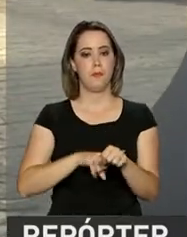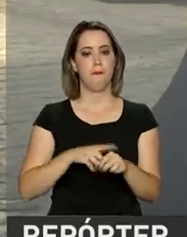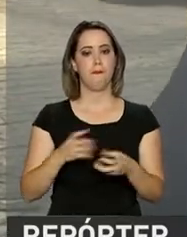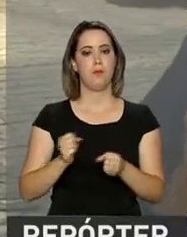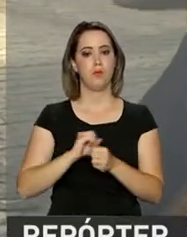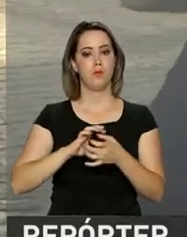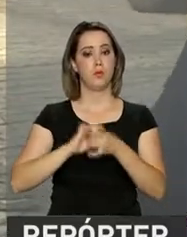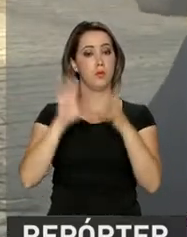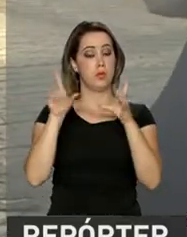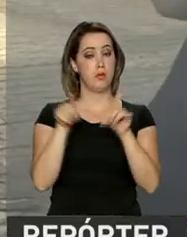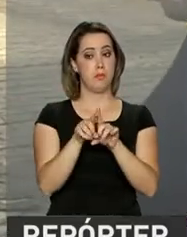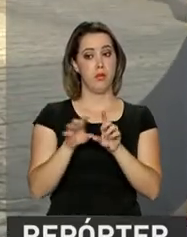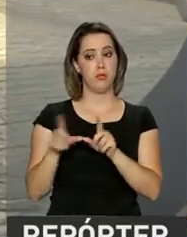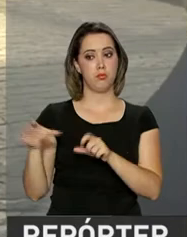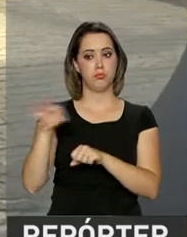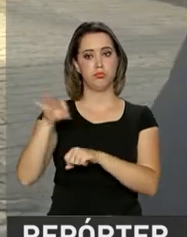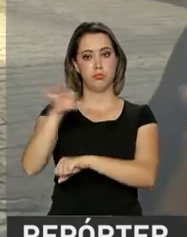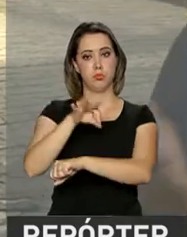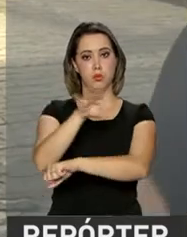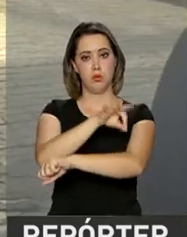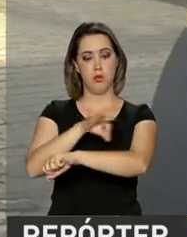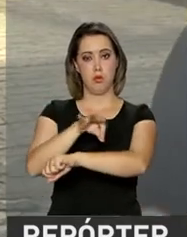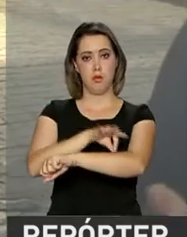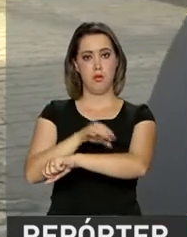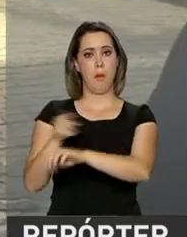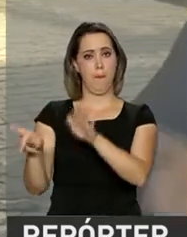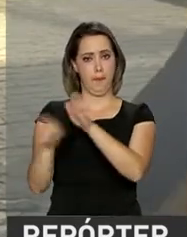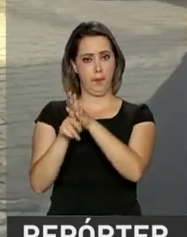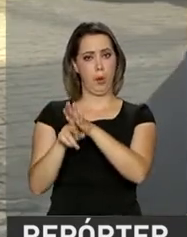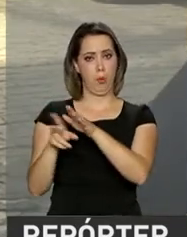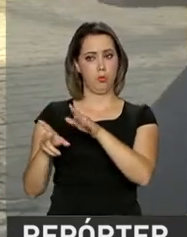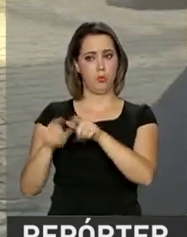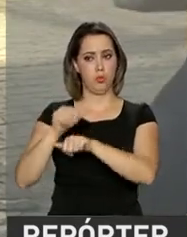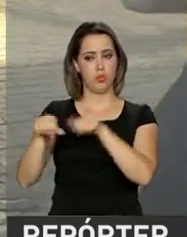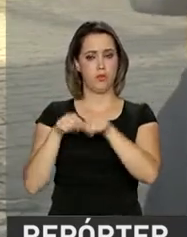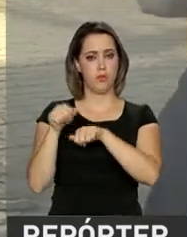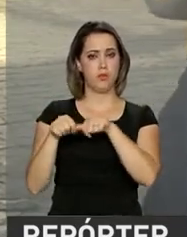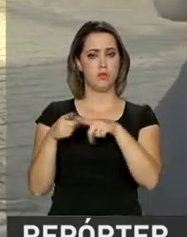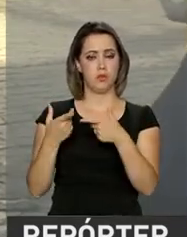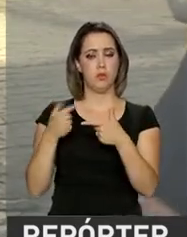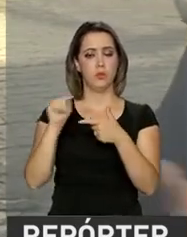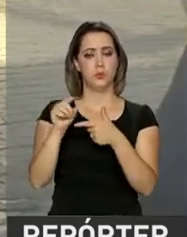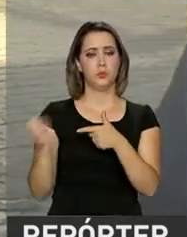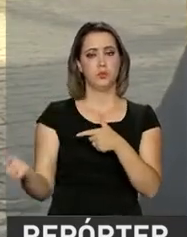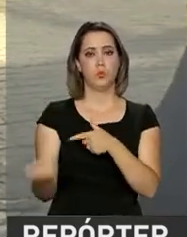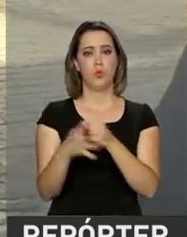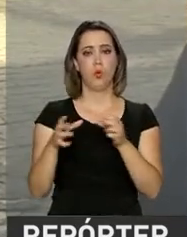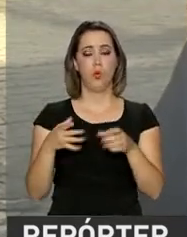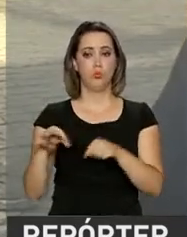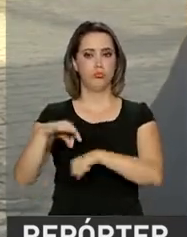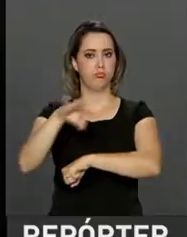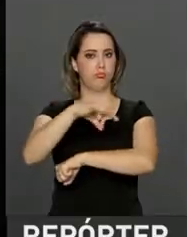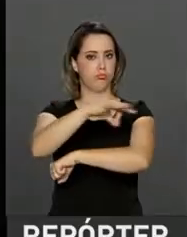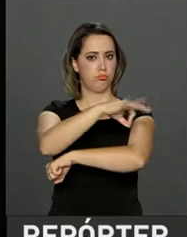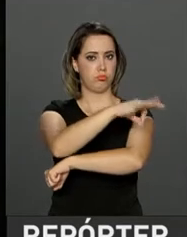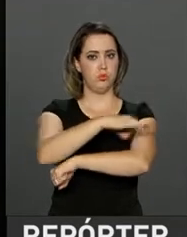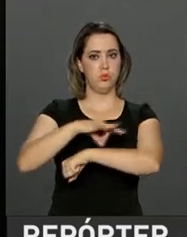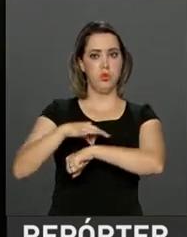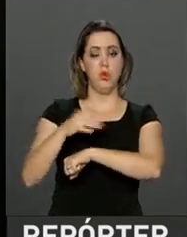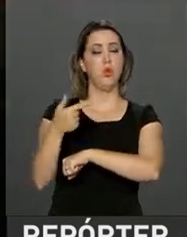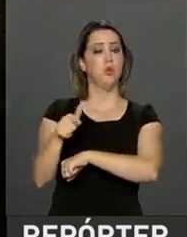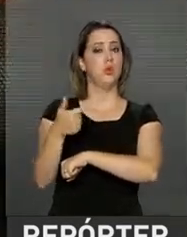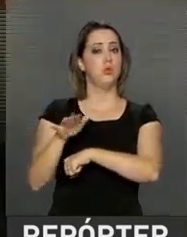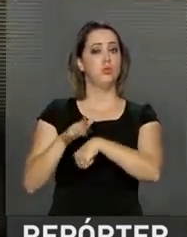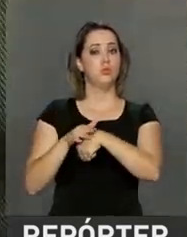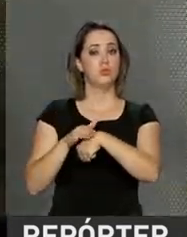com a bactéria Wolbachia. A partir do cruzamento deles com a Aedes aegypti, surge uma nova população de mosquitos